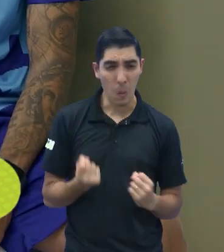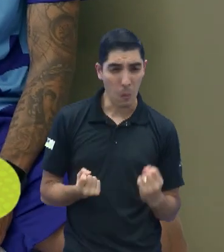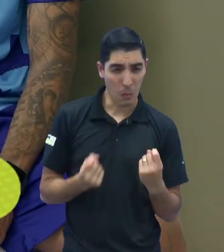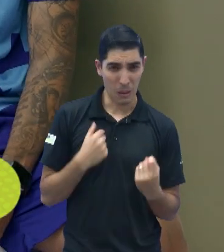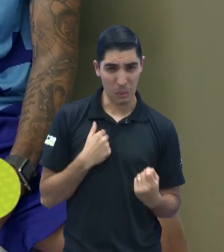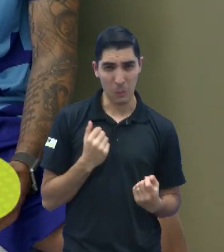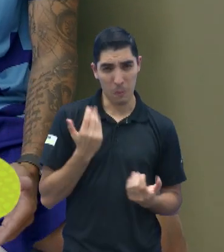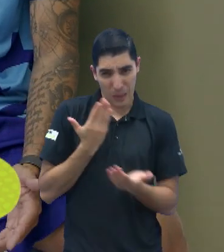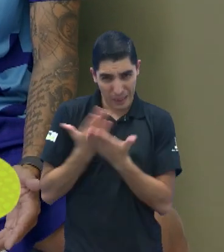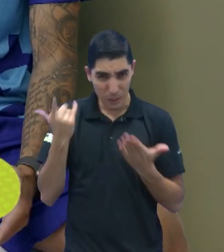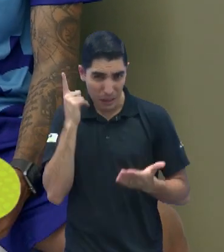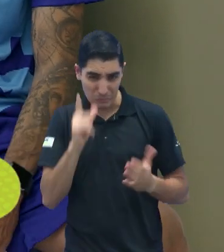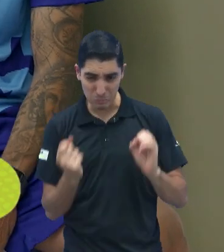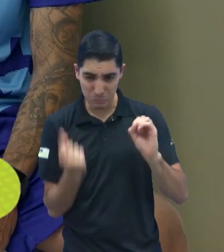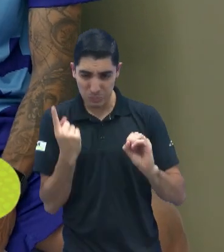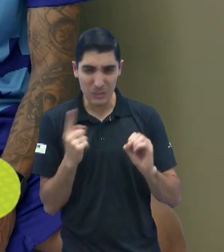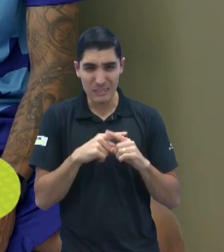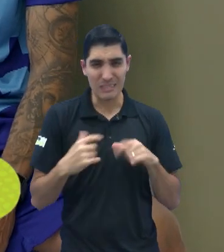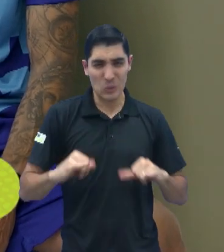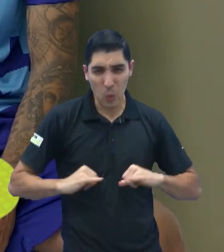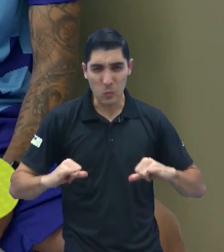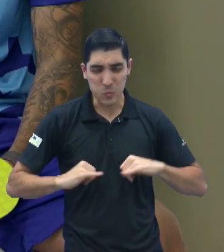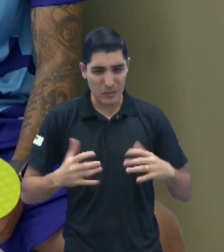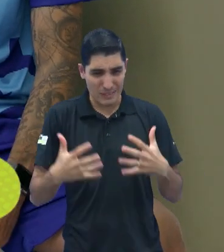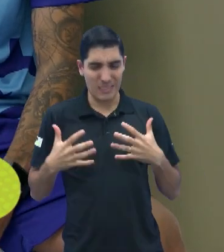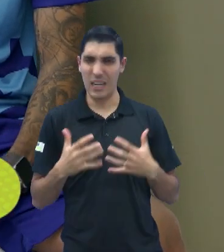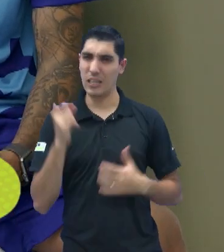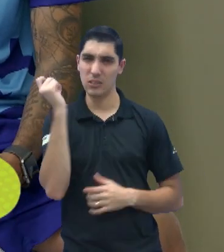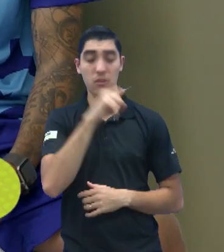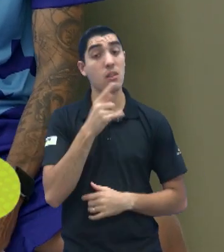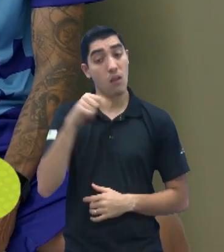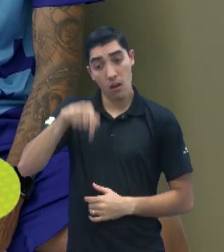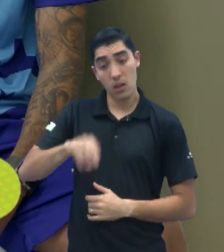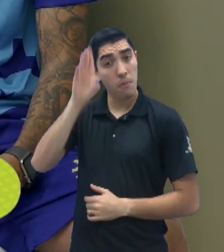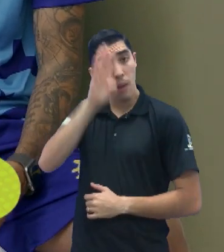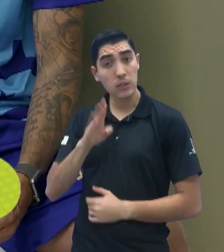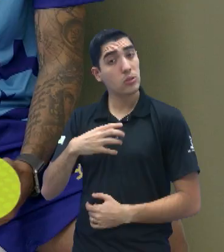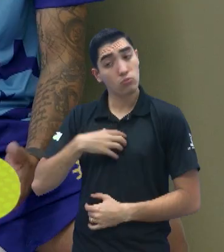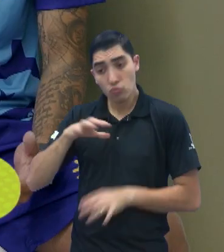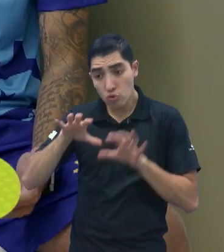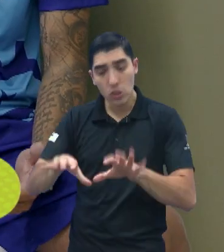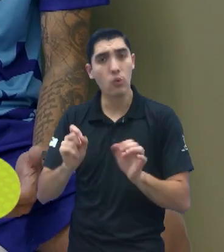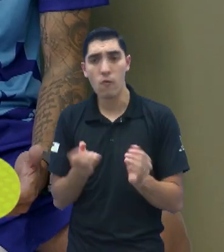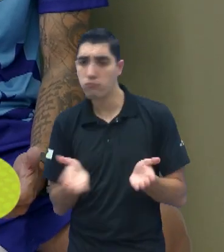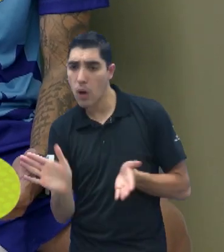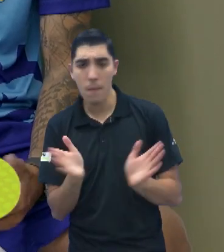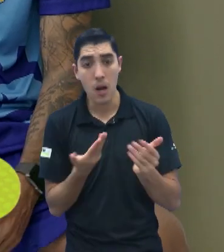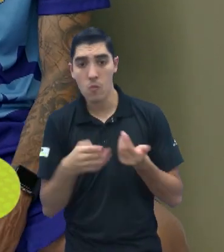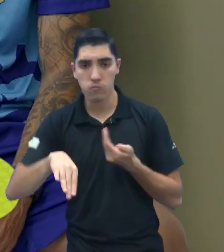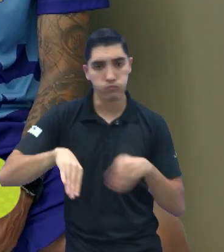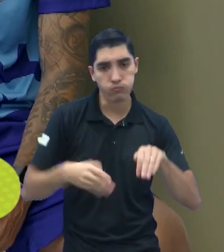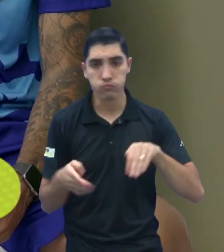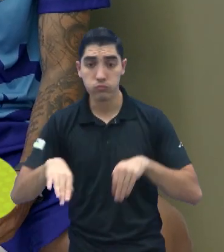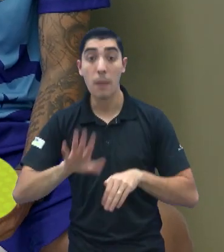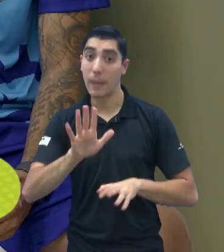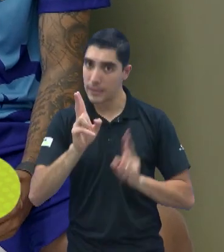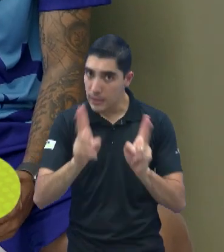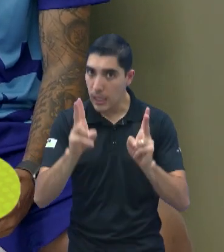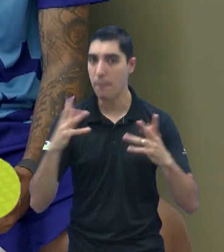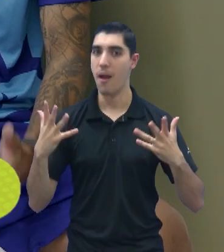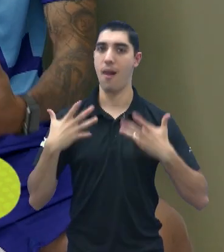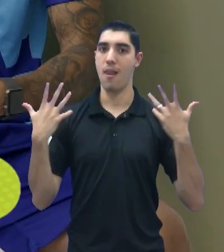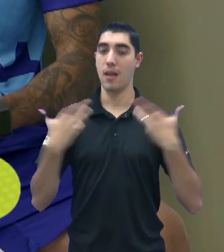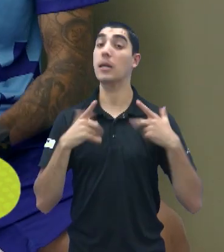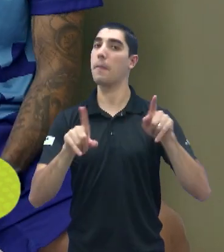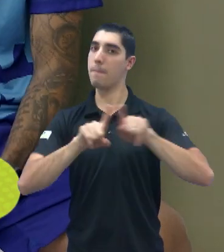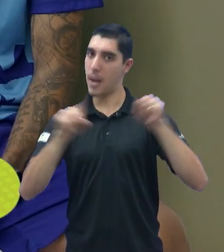drible, e o futebol brasileiro é isso, né, cara? O futebol brasileiro é drible, é alegria, é descontração, mas com responsabilidade. Então, é uma coisa que